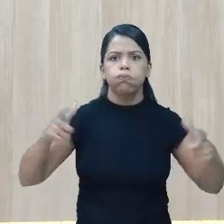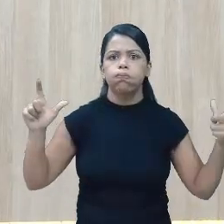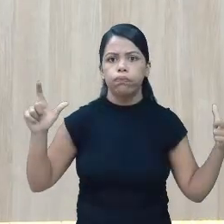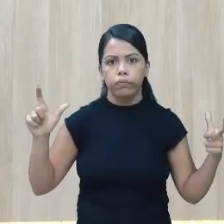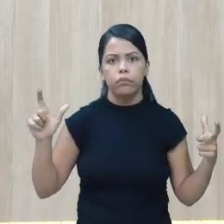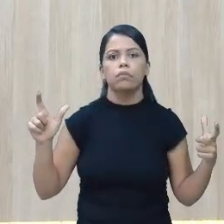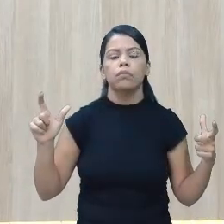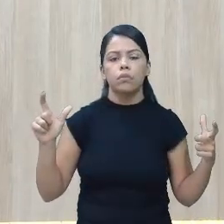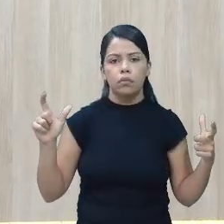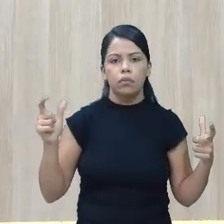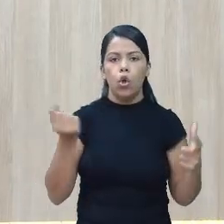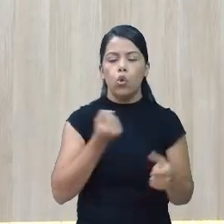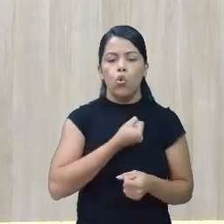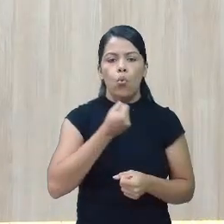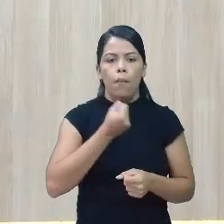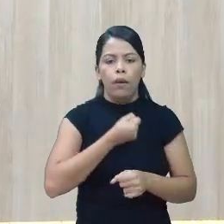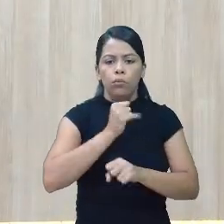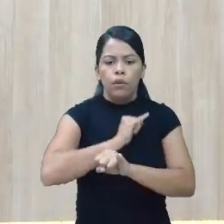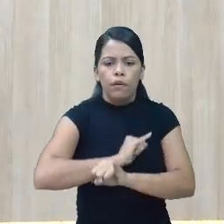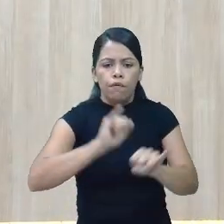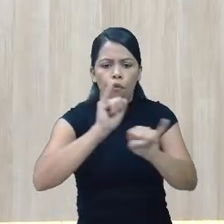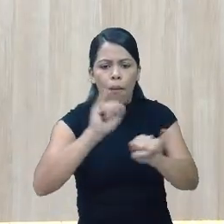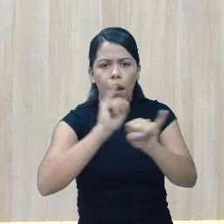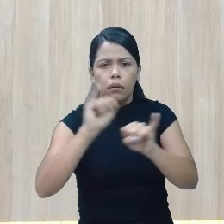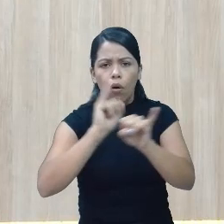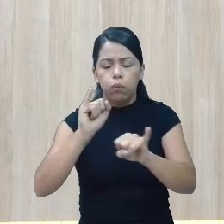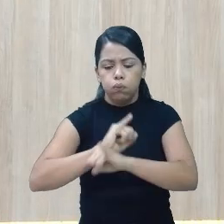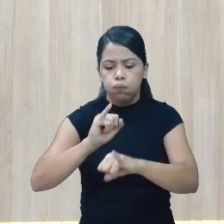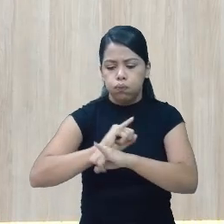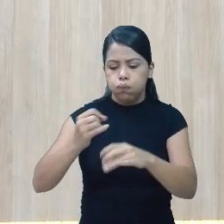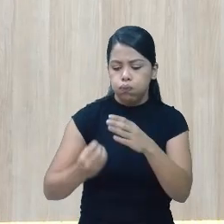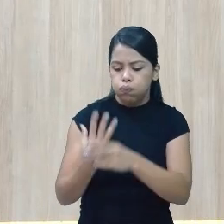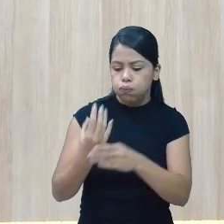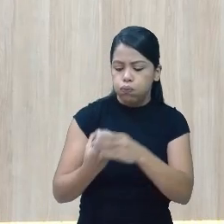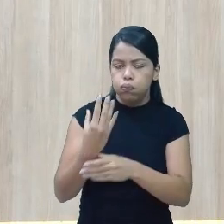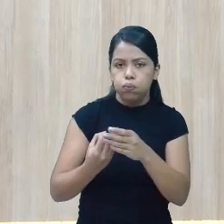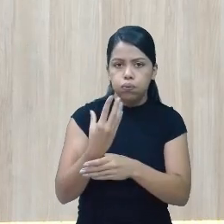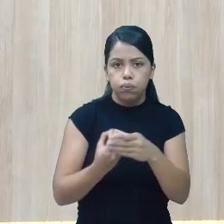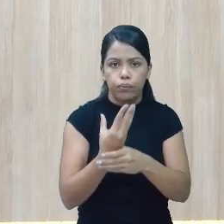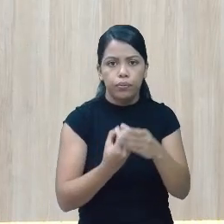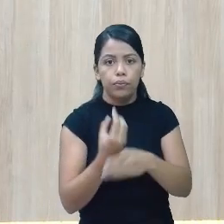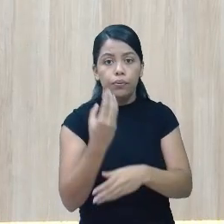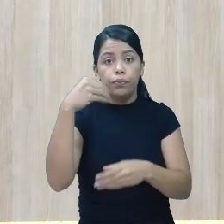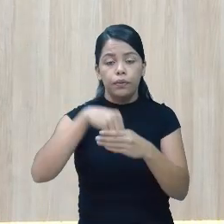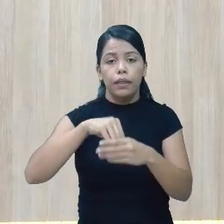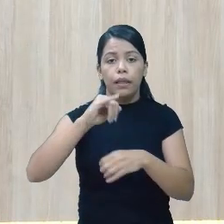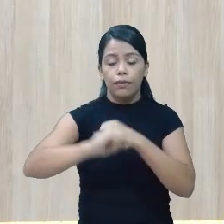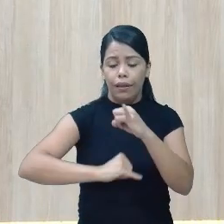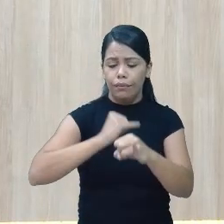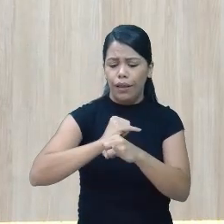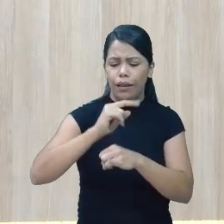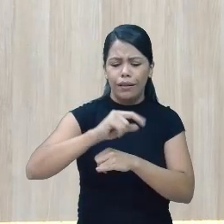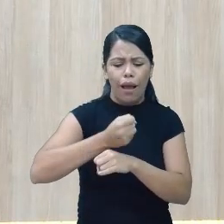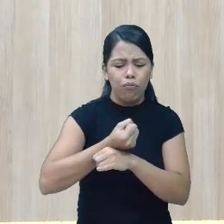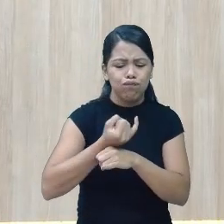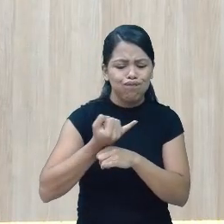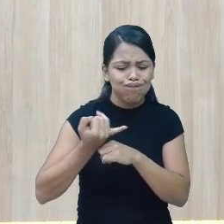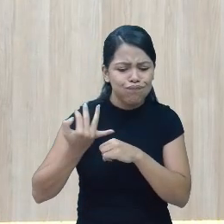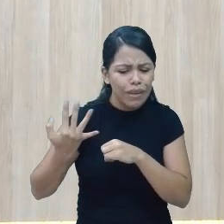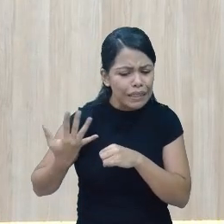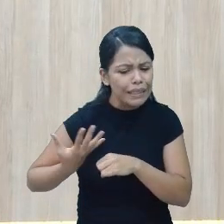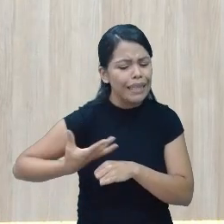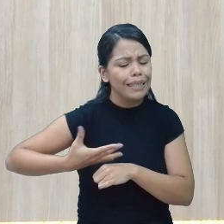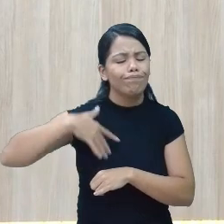de dados, o número de informações que são geradas na internet em 1 minuto é uma quantidade muito grande, uma quantidade